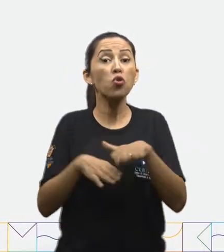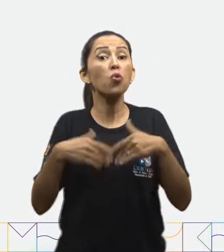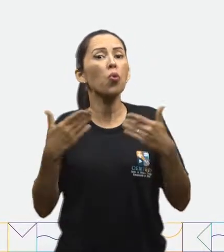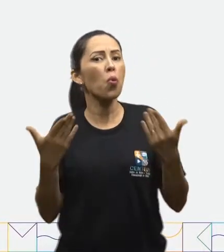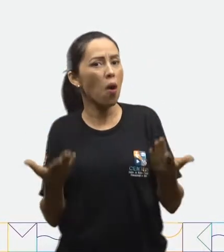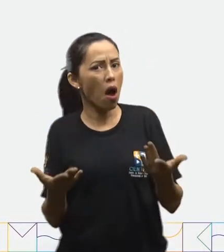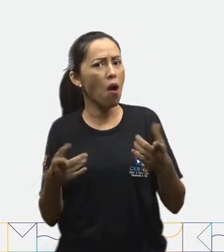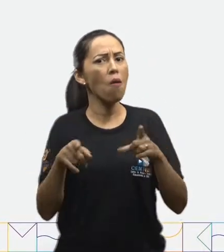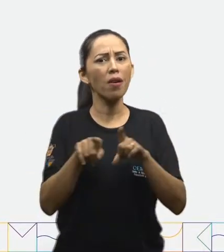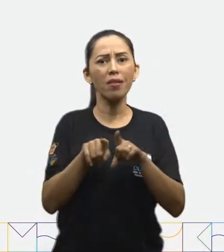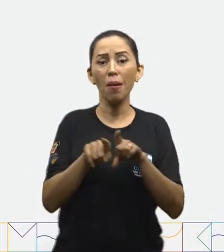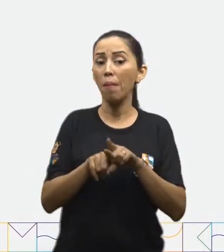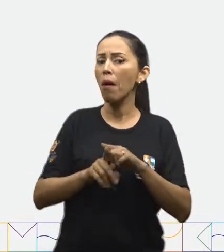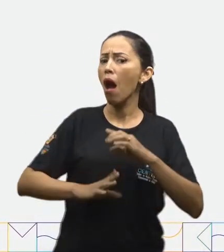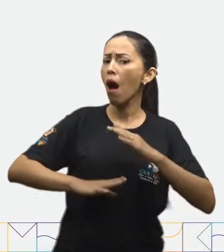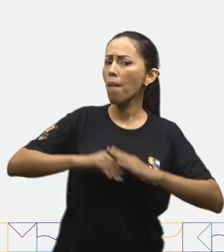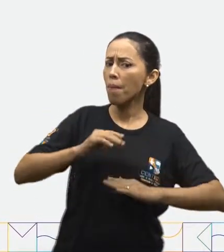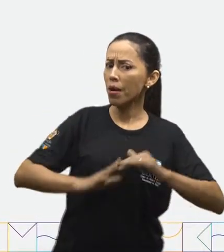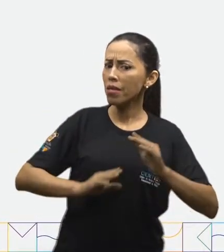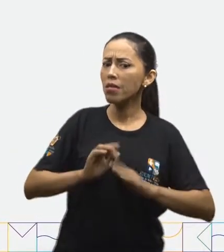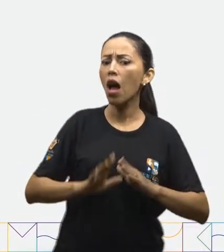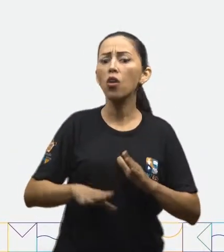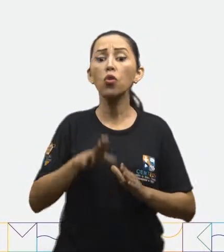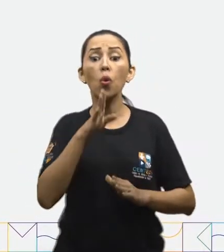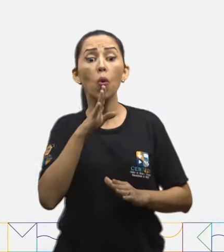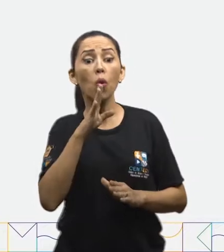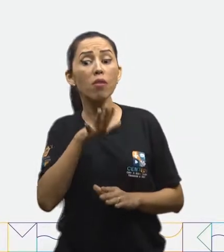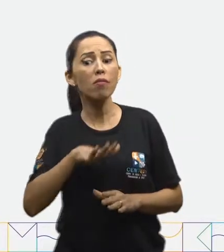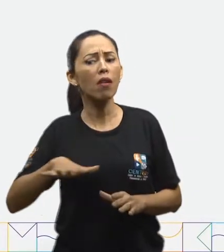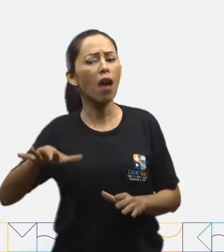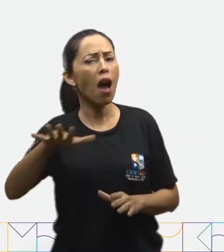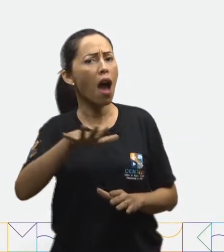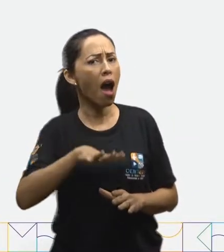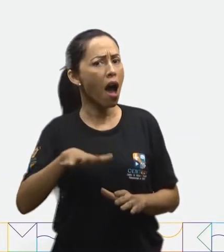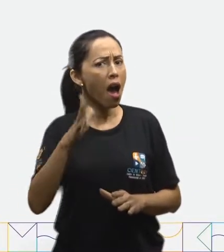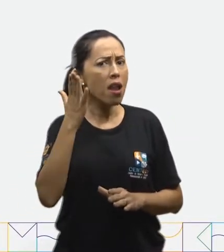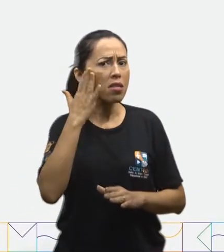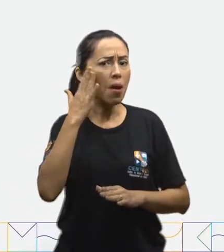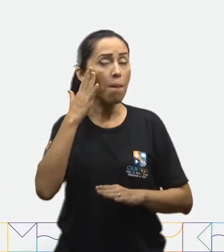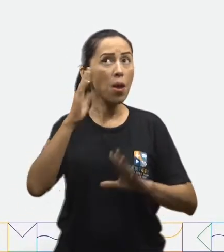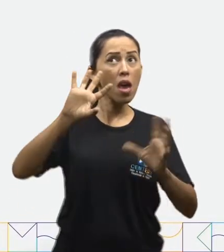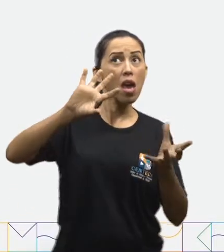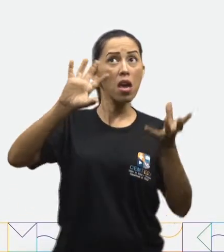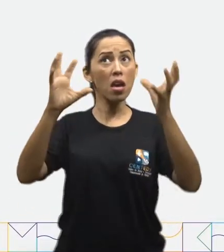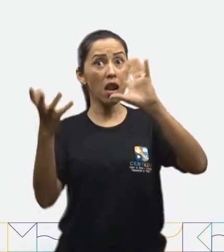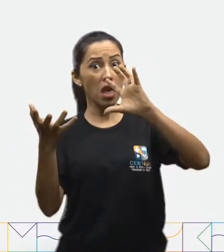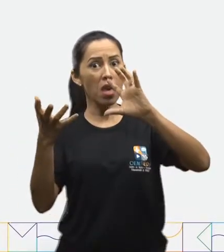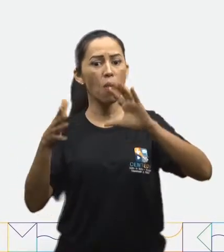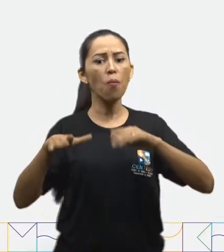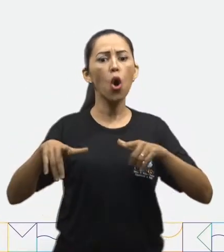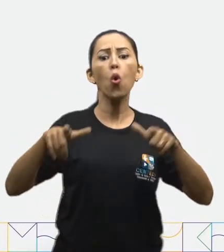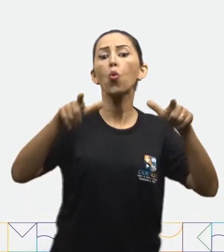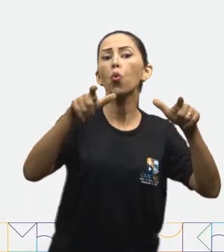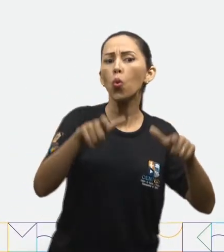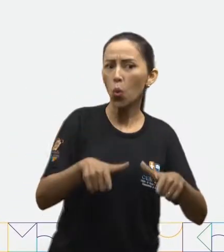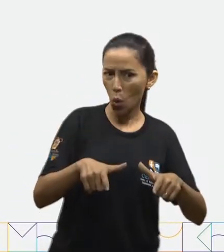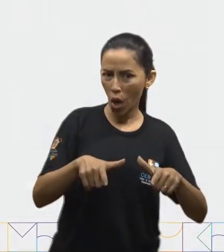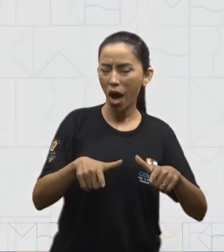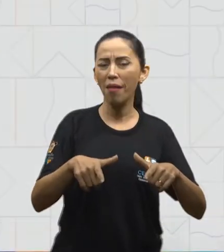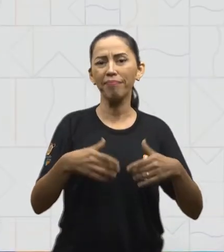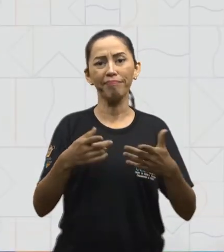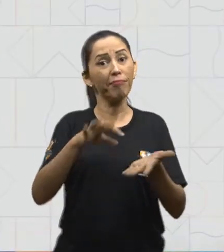além das habilidades e conhecimentos em geografia, como o relevo, o clima e a localização, e entre